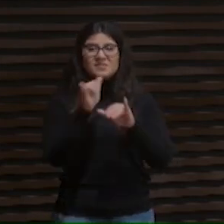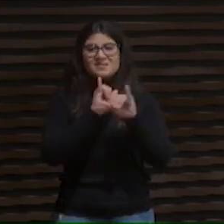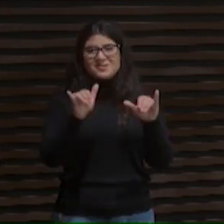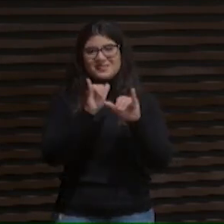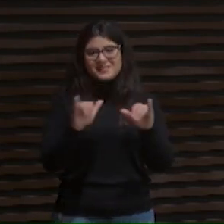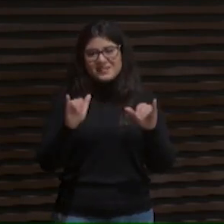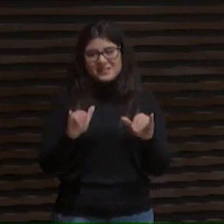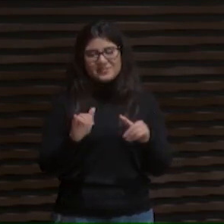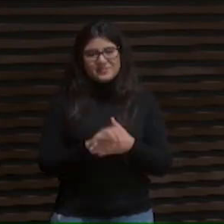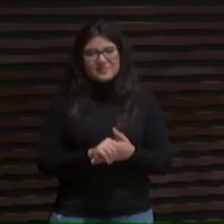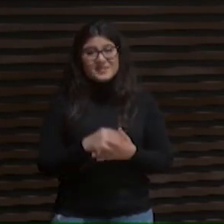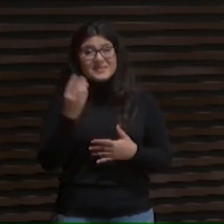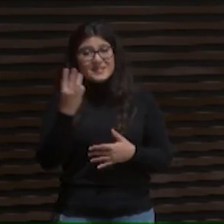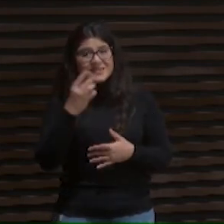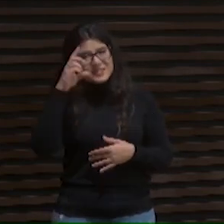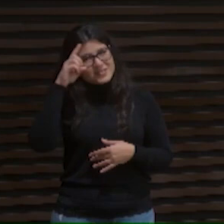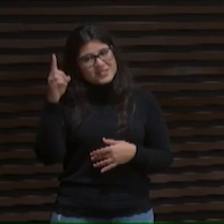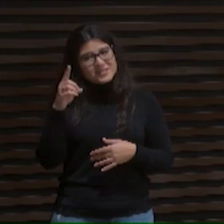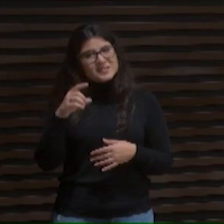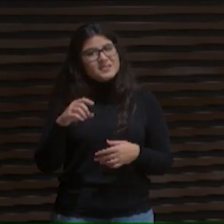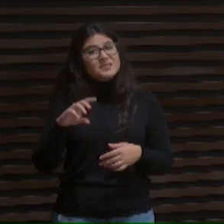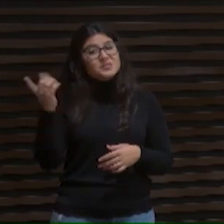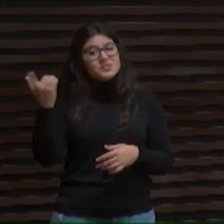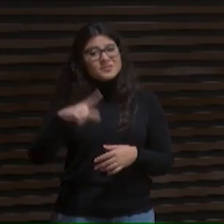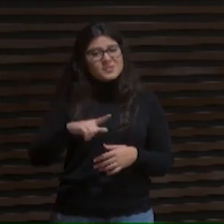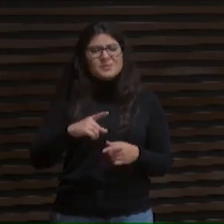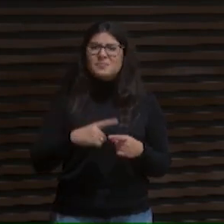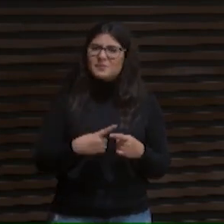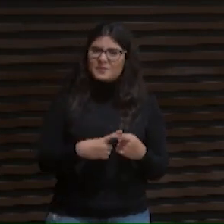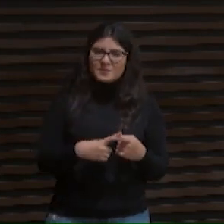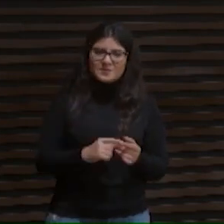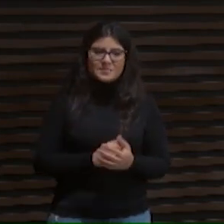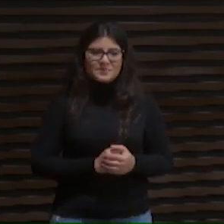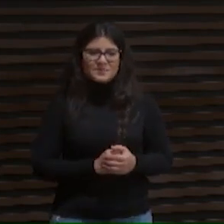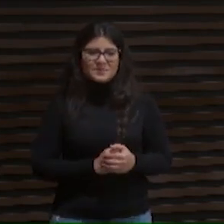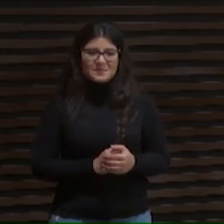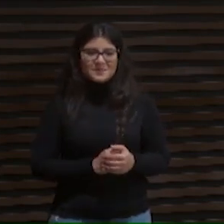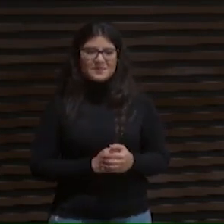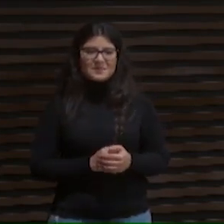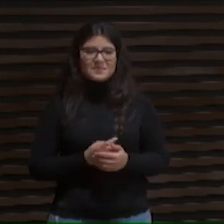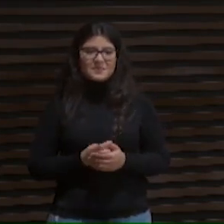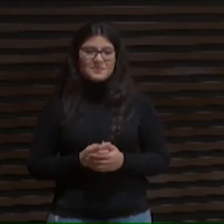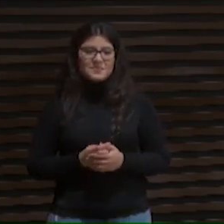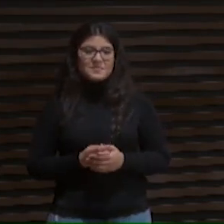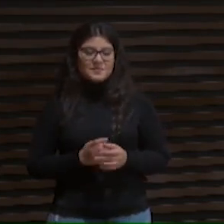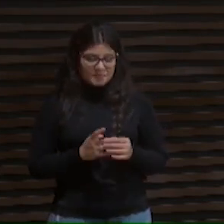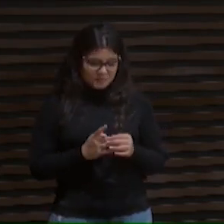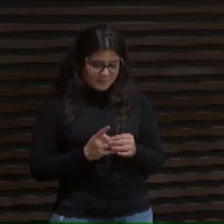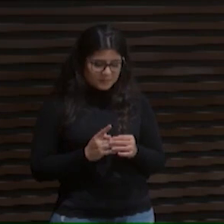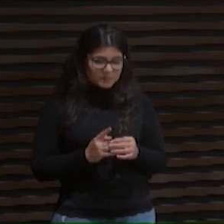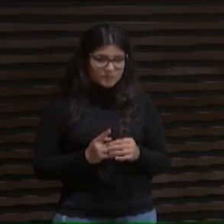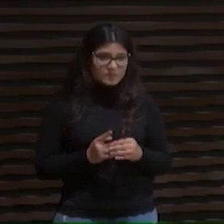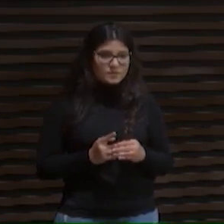novo. Por que será que ela registra isso, né? Quando vem a vida? Após 3 dias.